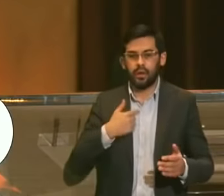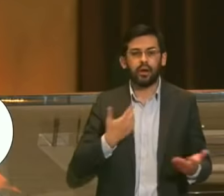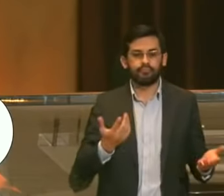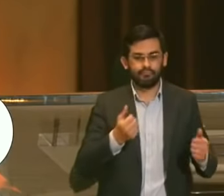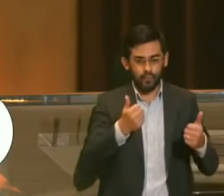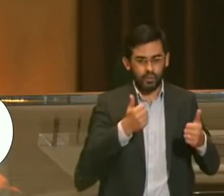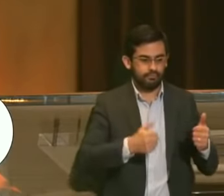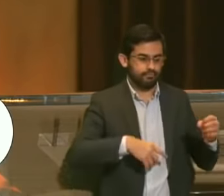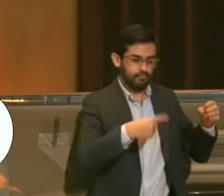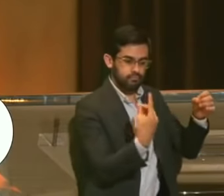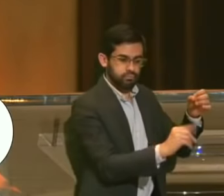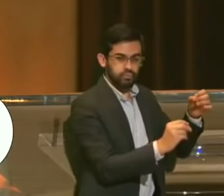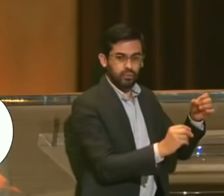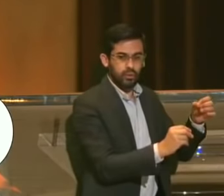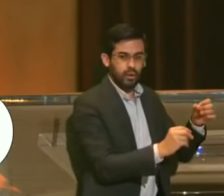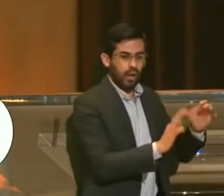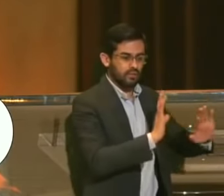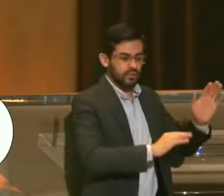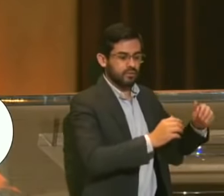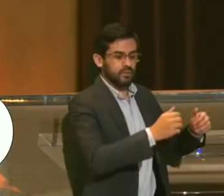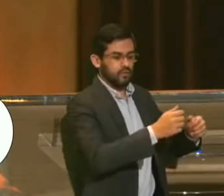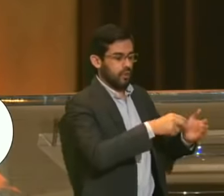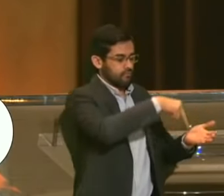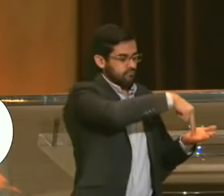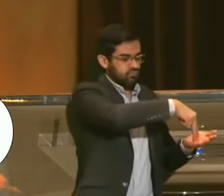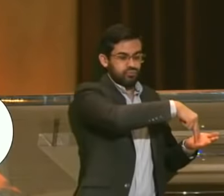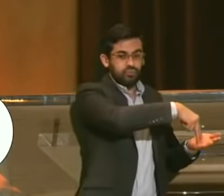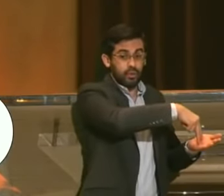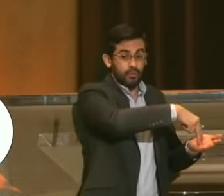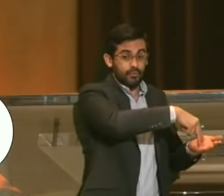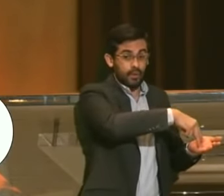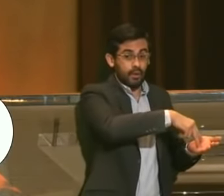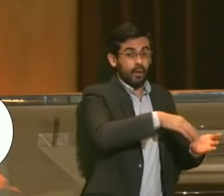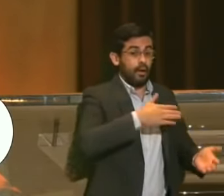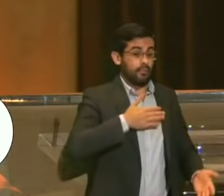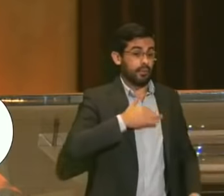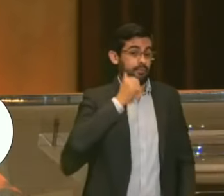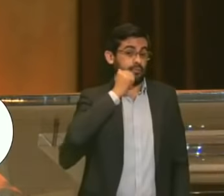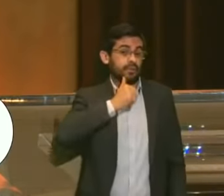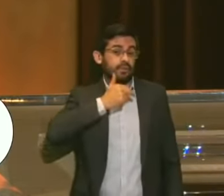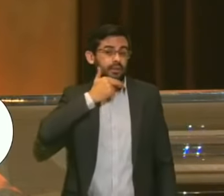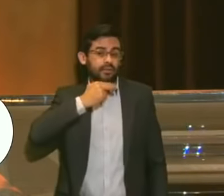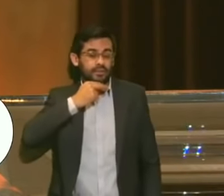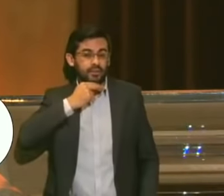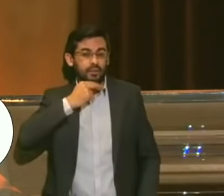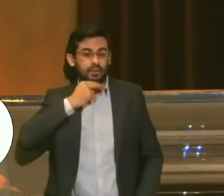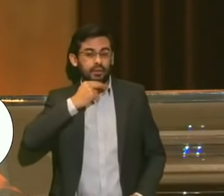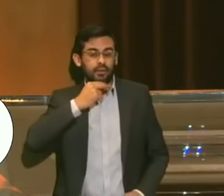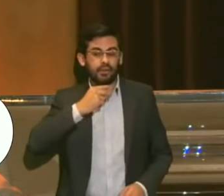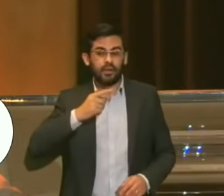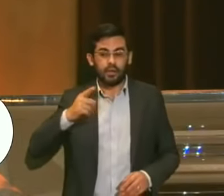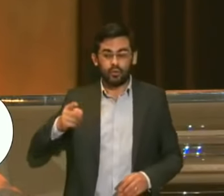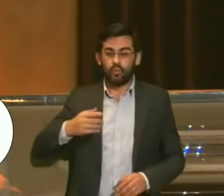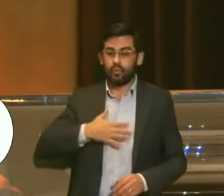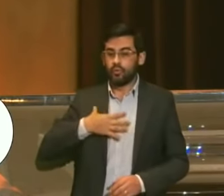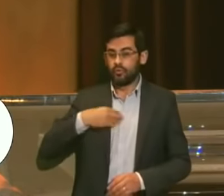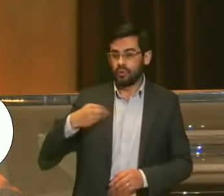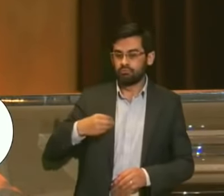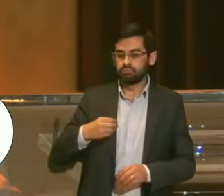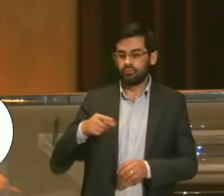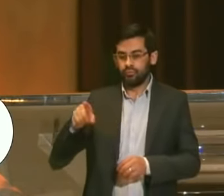castigo, não é? A minha netinha teve um probleminha lá e o meu filho botou lá de